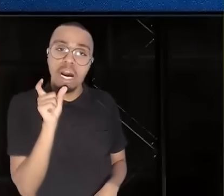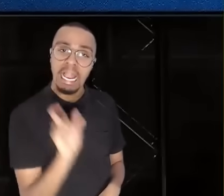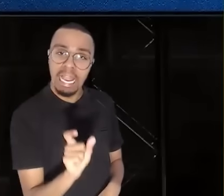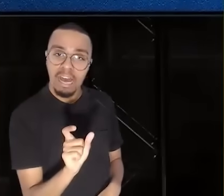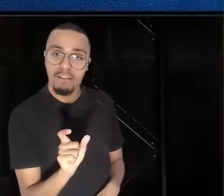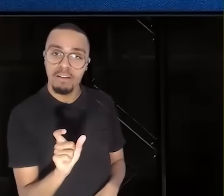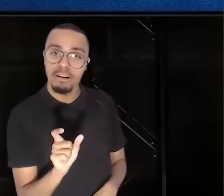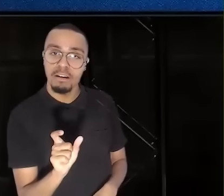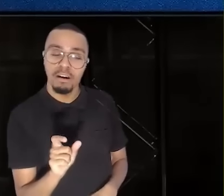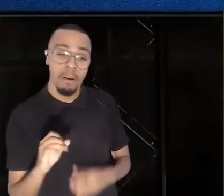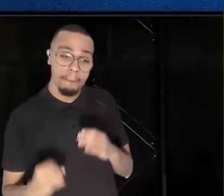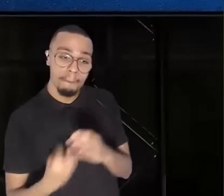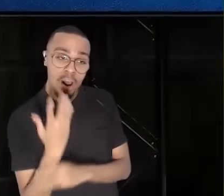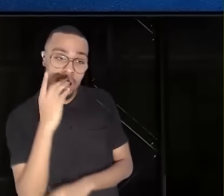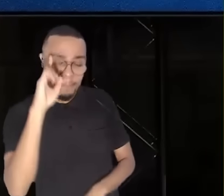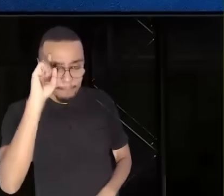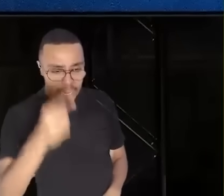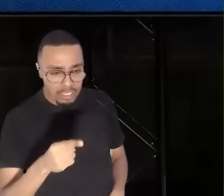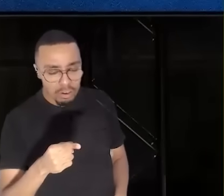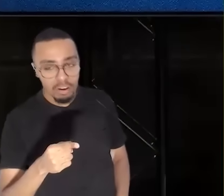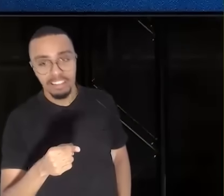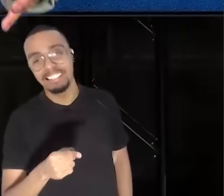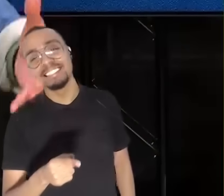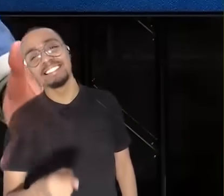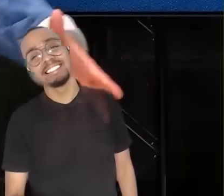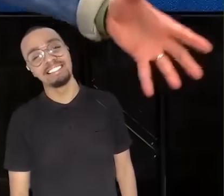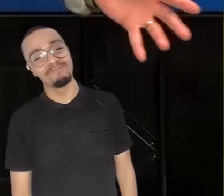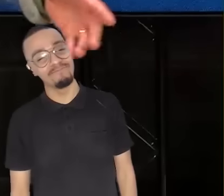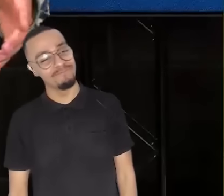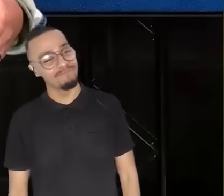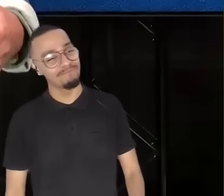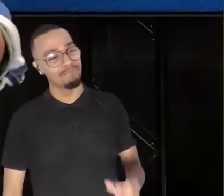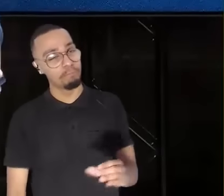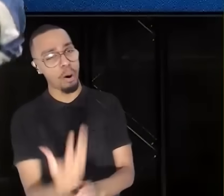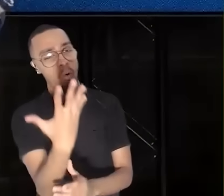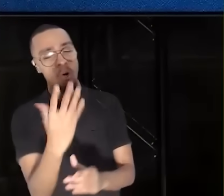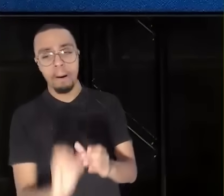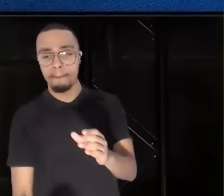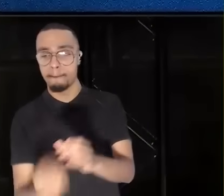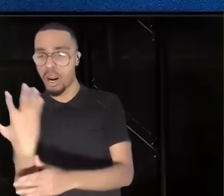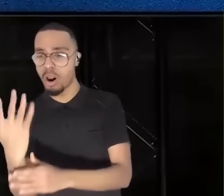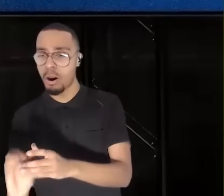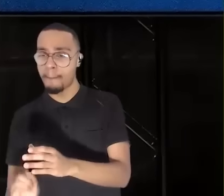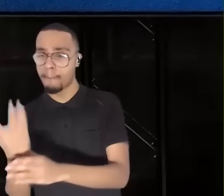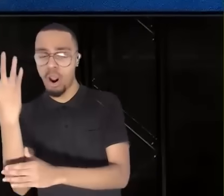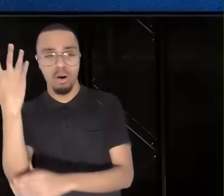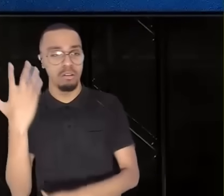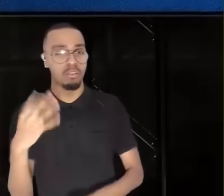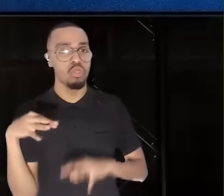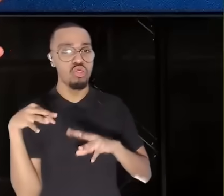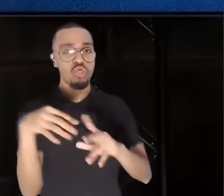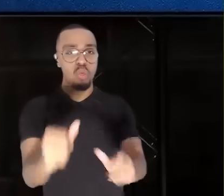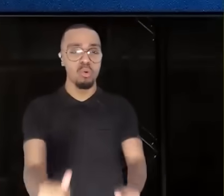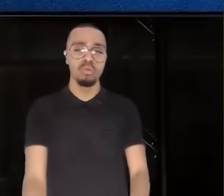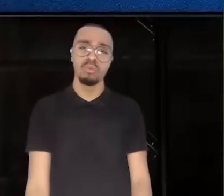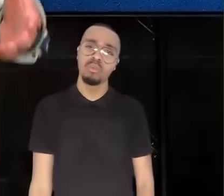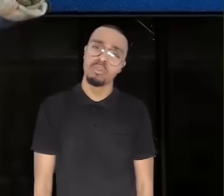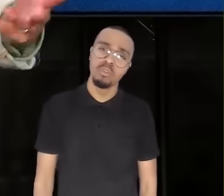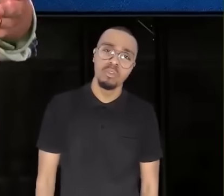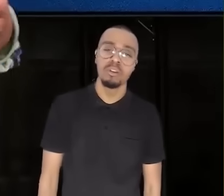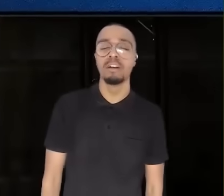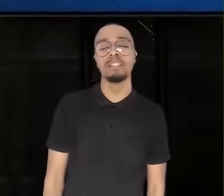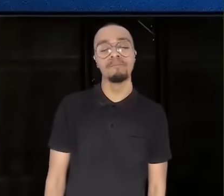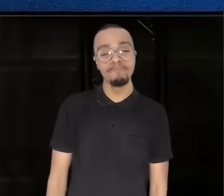cabe dentro de um adjetivo. Uau, Ele está me mandando enfrentar situações maiores do que eu e confiar. Uau, o tempo está